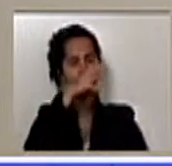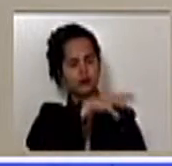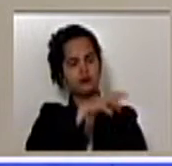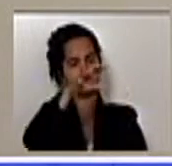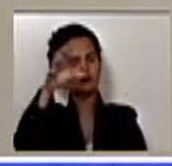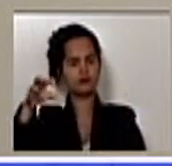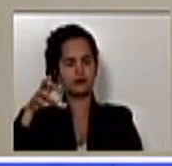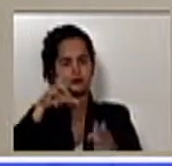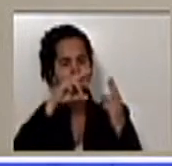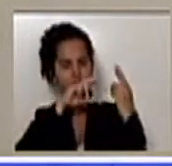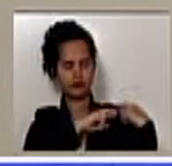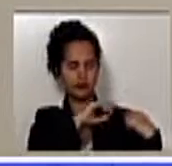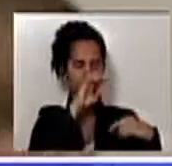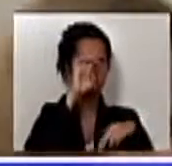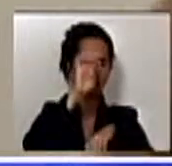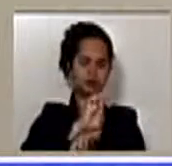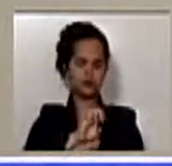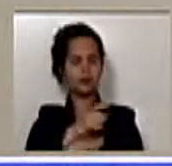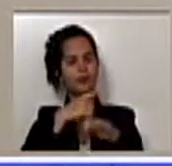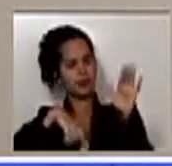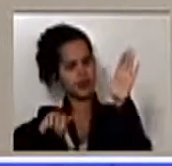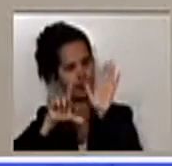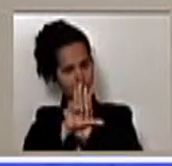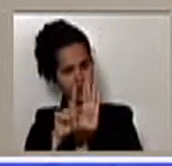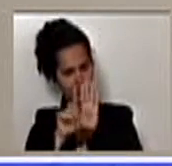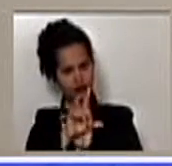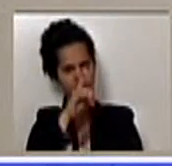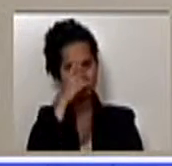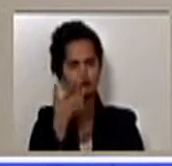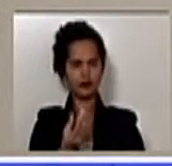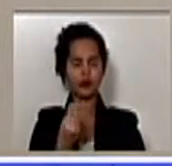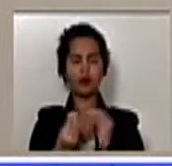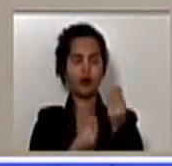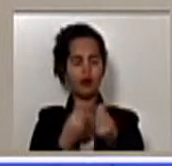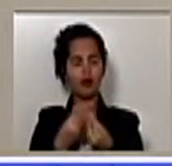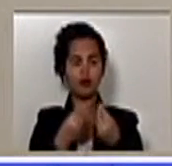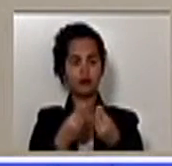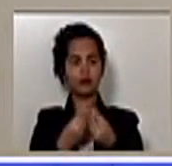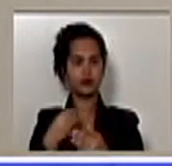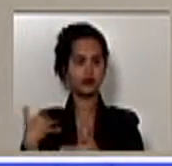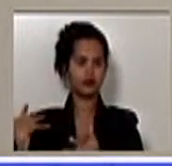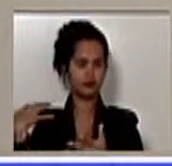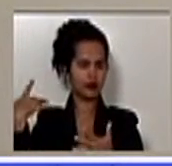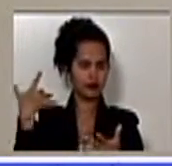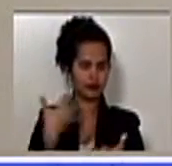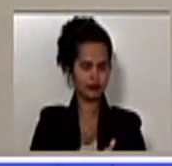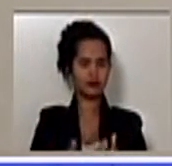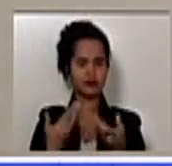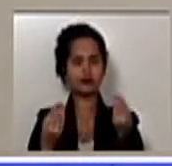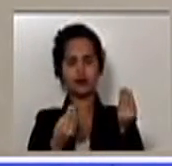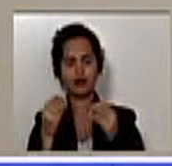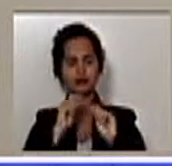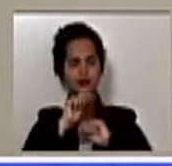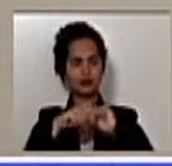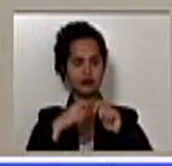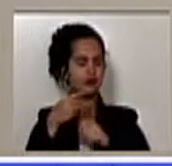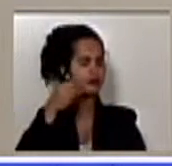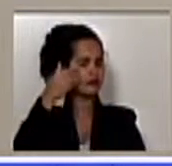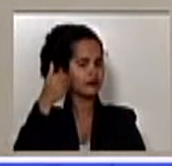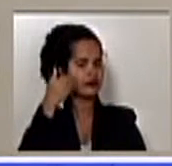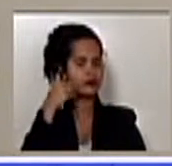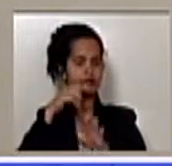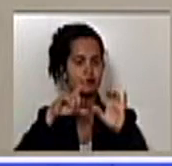do Estado, poder legislativo, pela a forma como vem conduzindo esse trabalho de apreciação